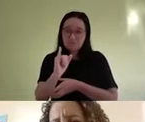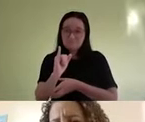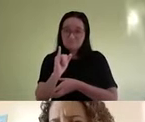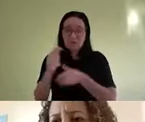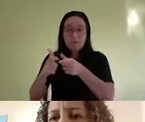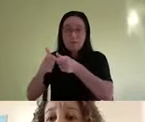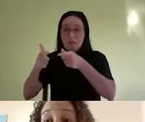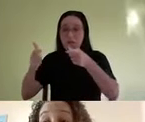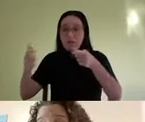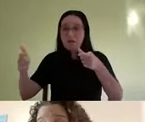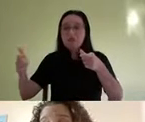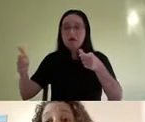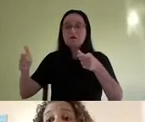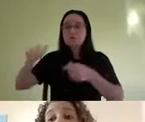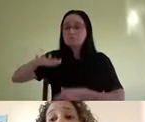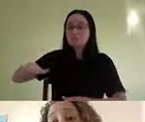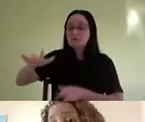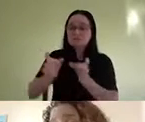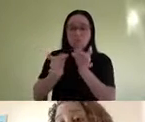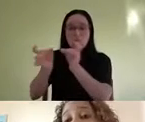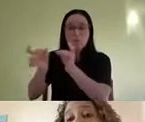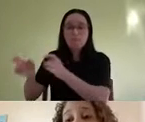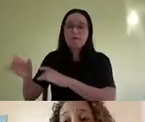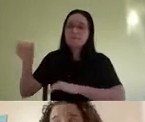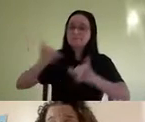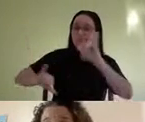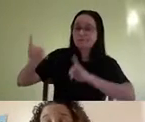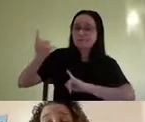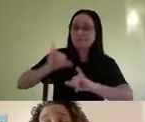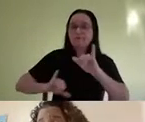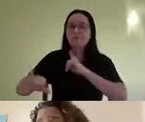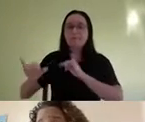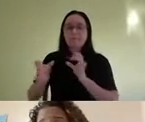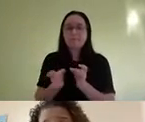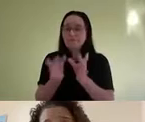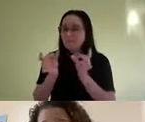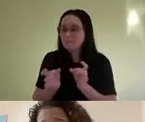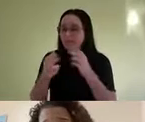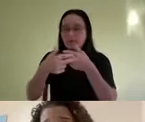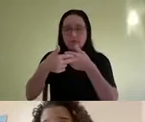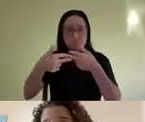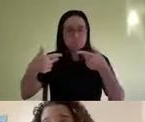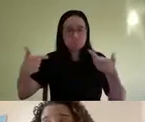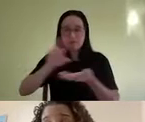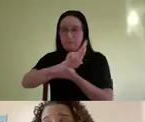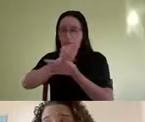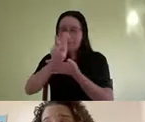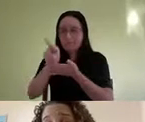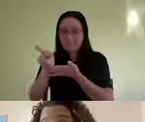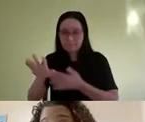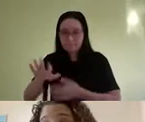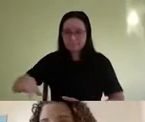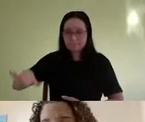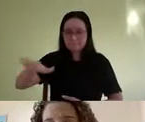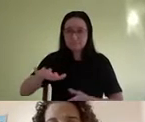da área comercial, químicos, bioquímicos, da área de vendas, assim, era uma